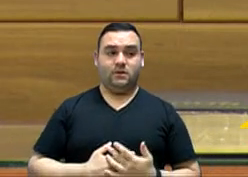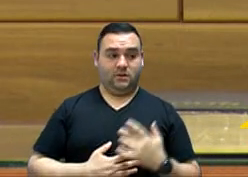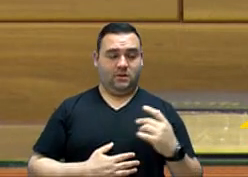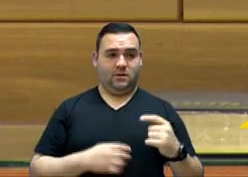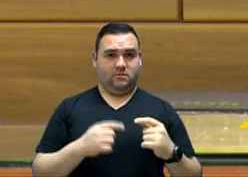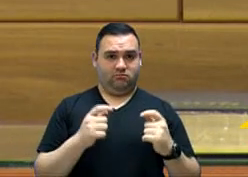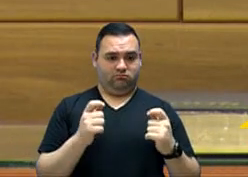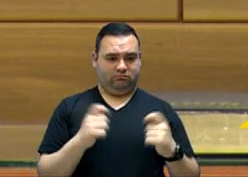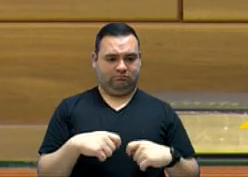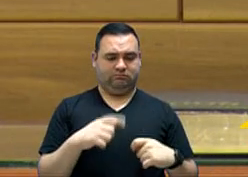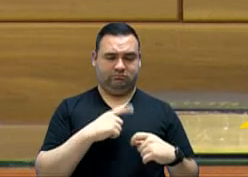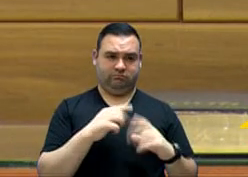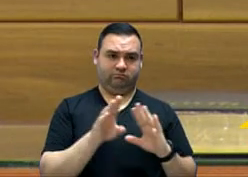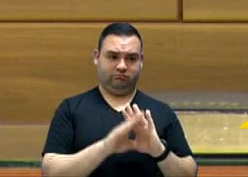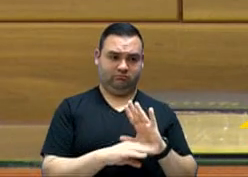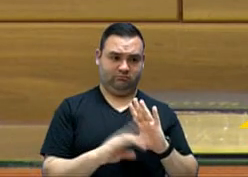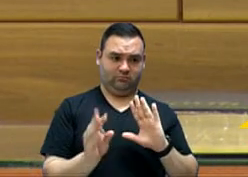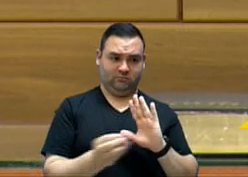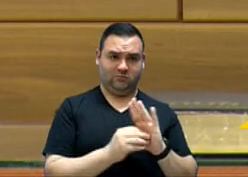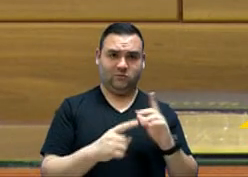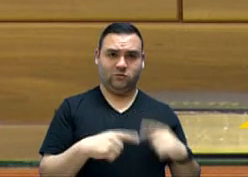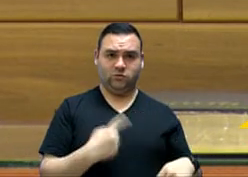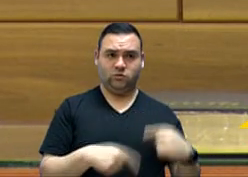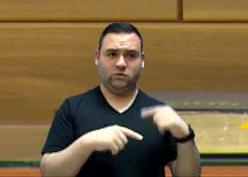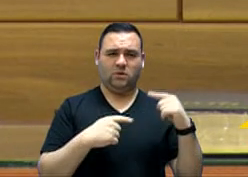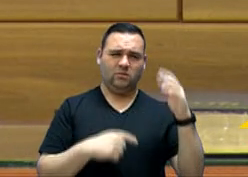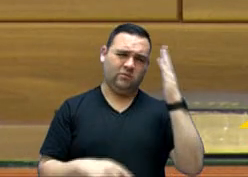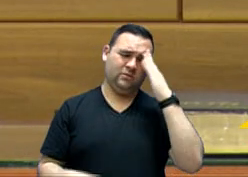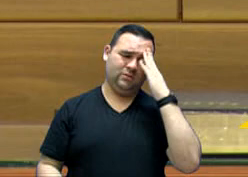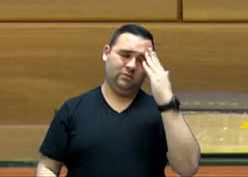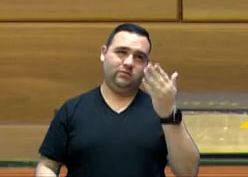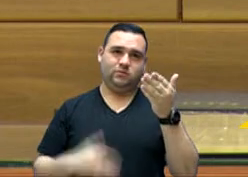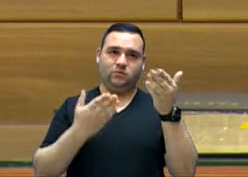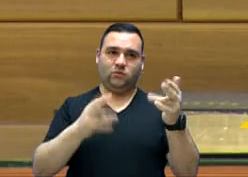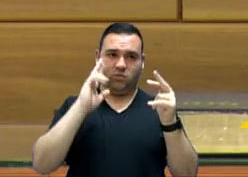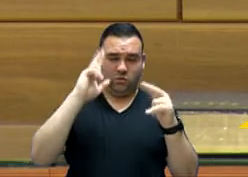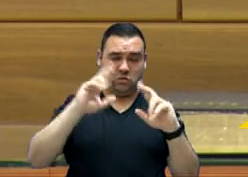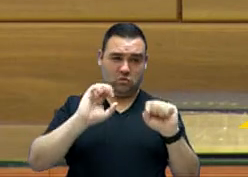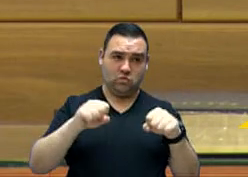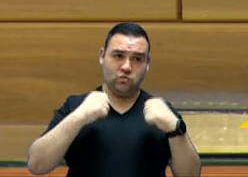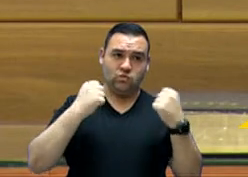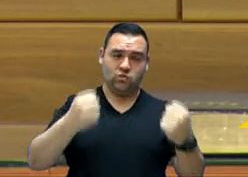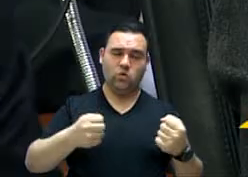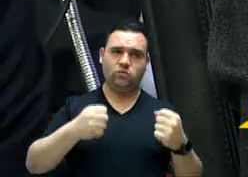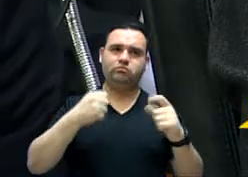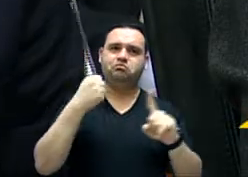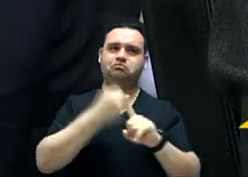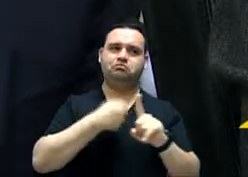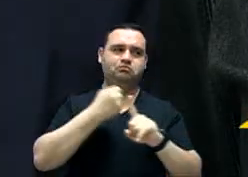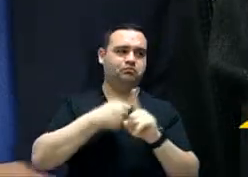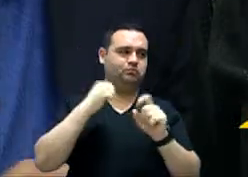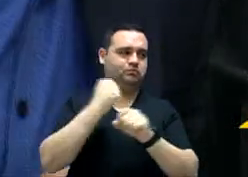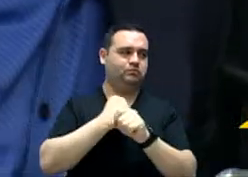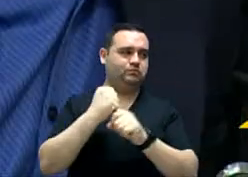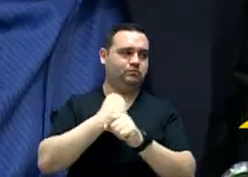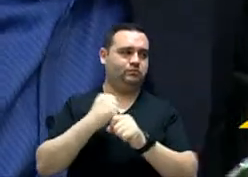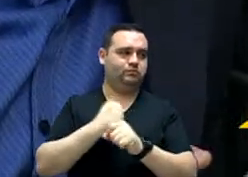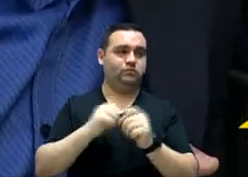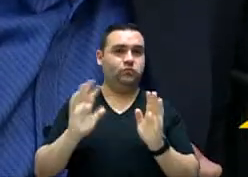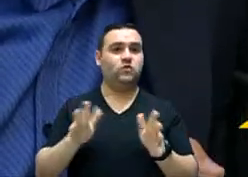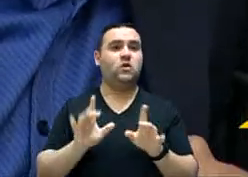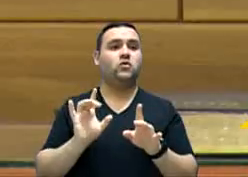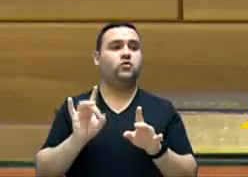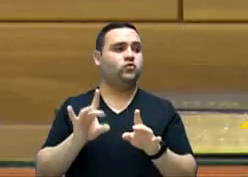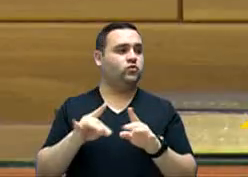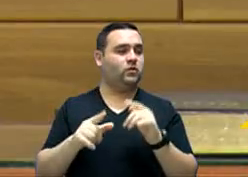seja colocada em pauta, de maneira, eu sei que você é um lutador nessa área há muitos anos, não